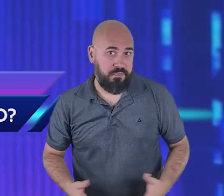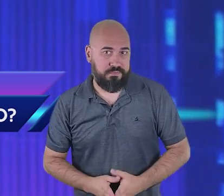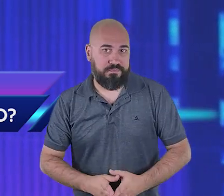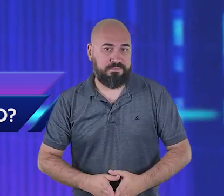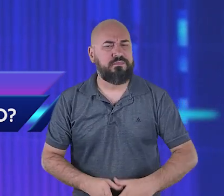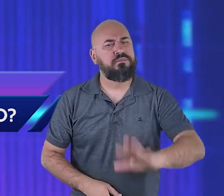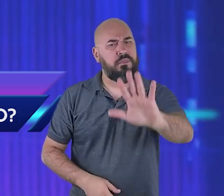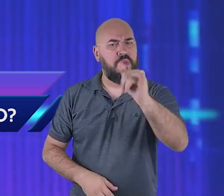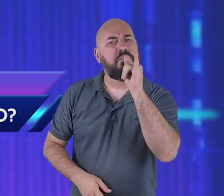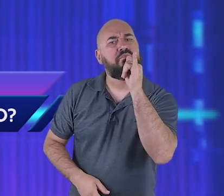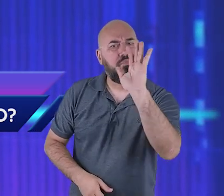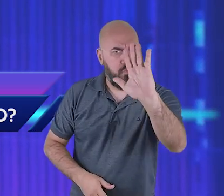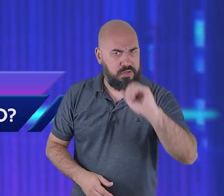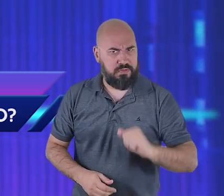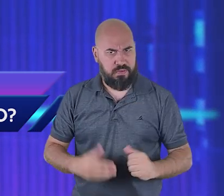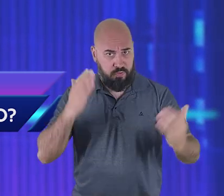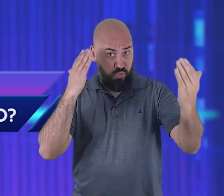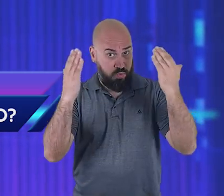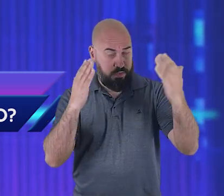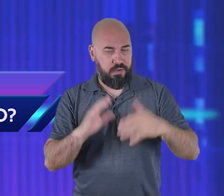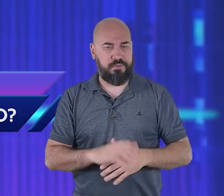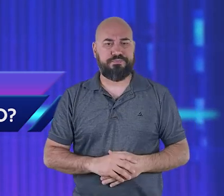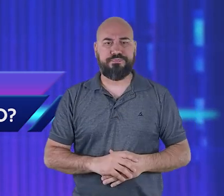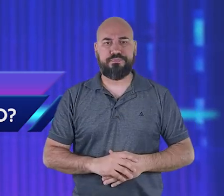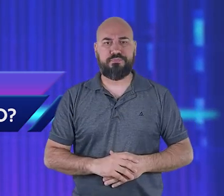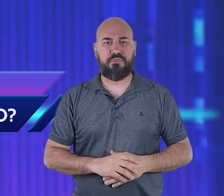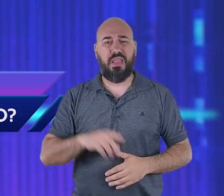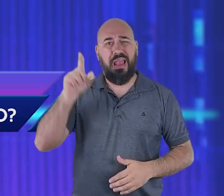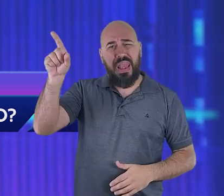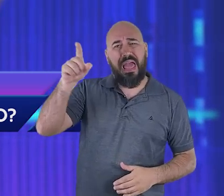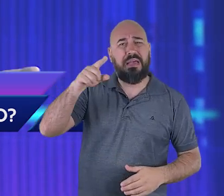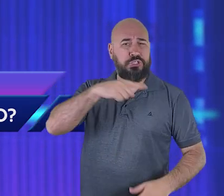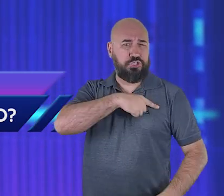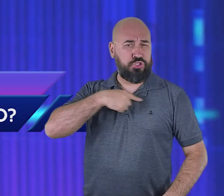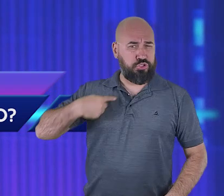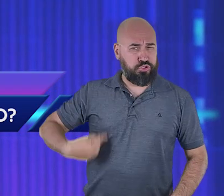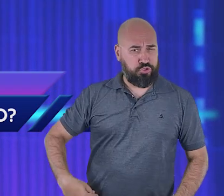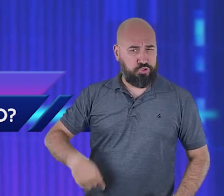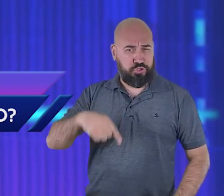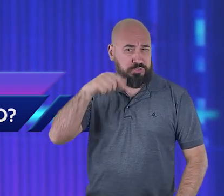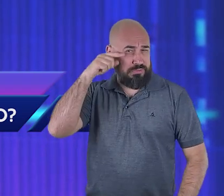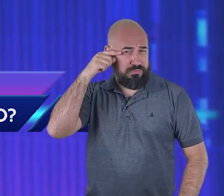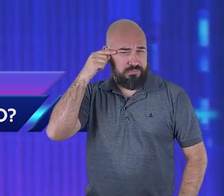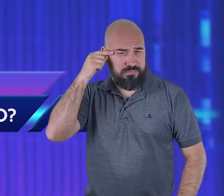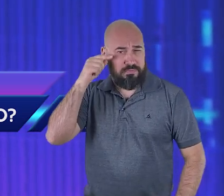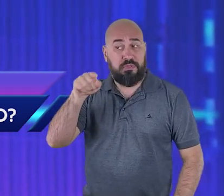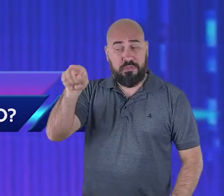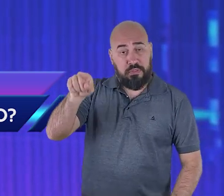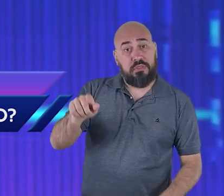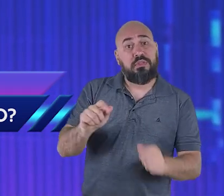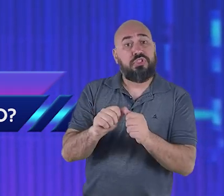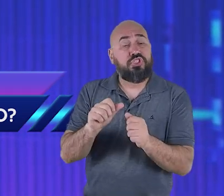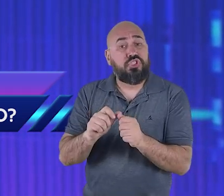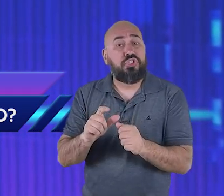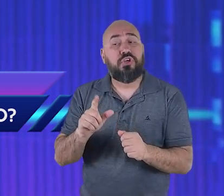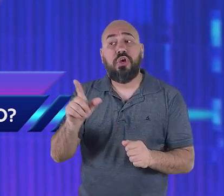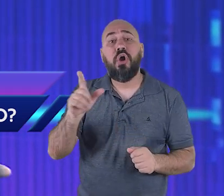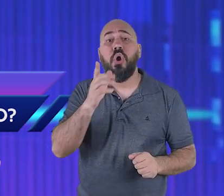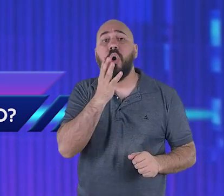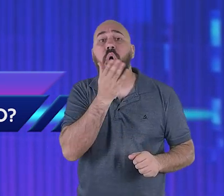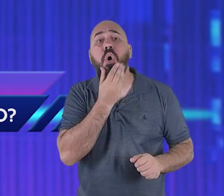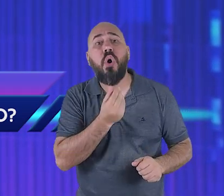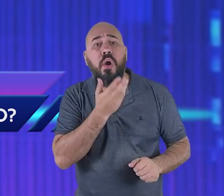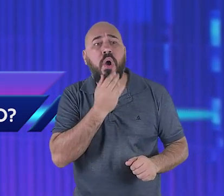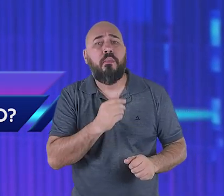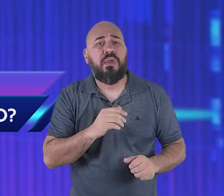chinesa se cansou de um bandido e seus comparsas que roubavam suas colheitas todos